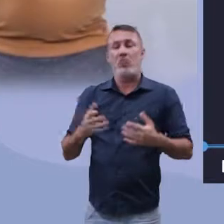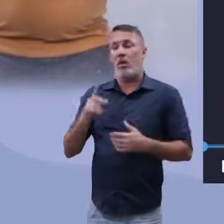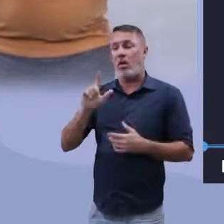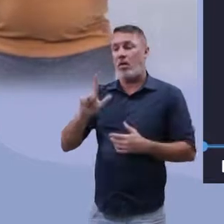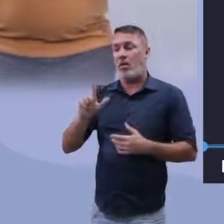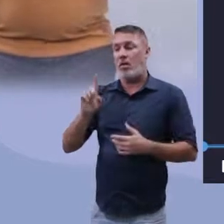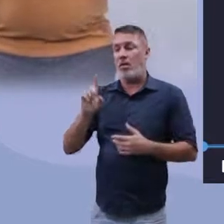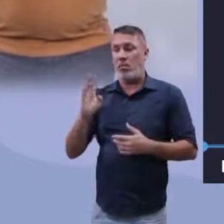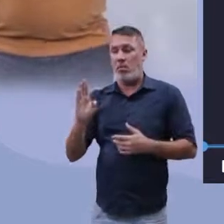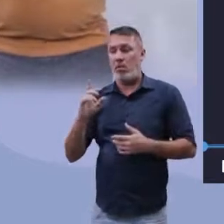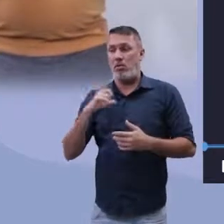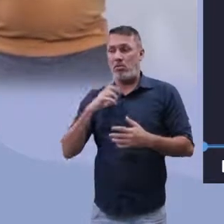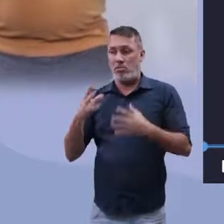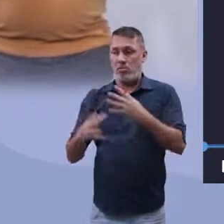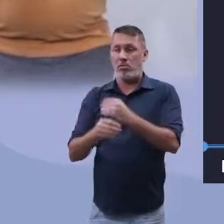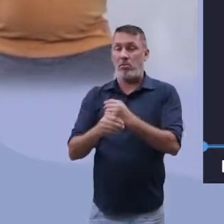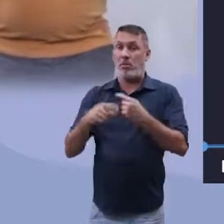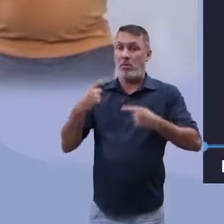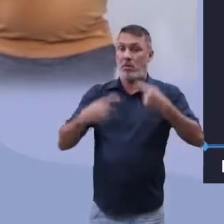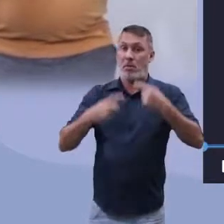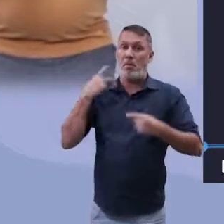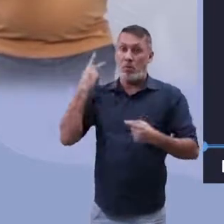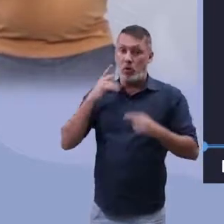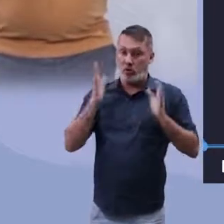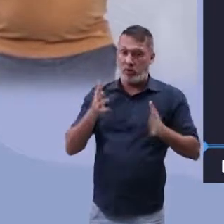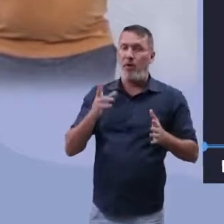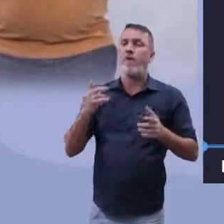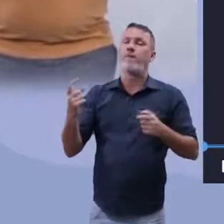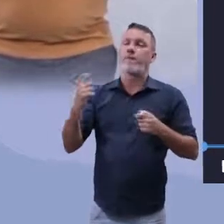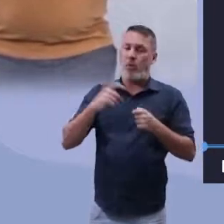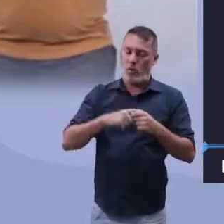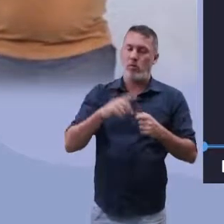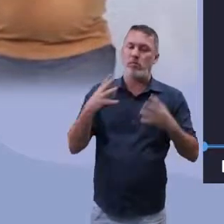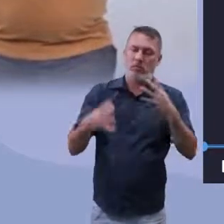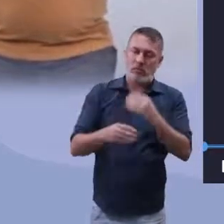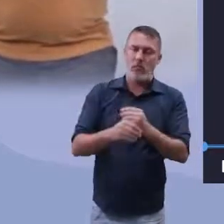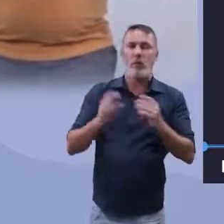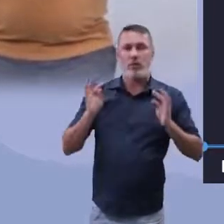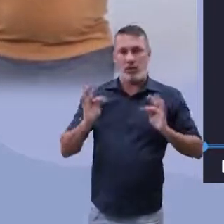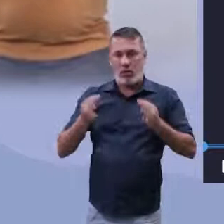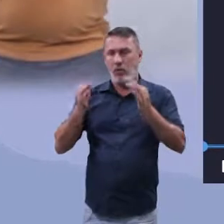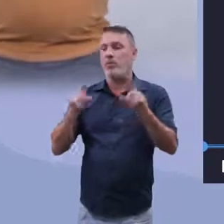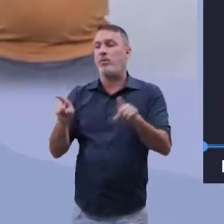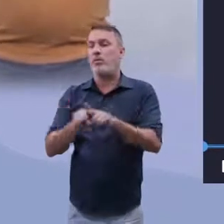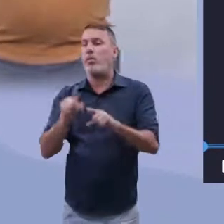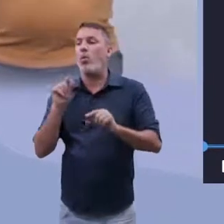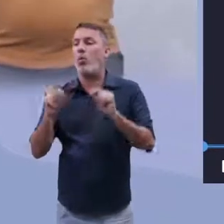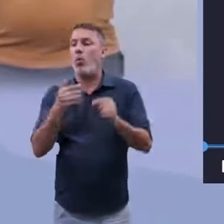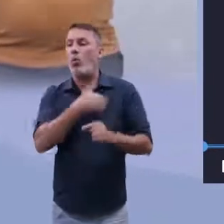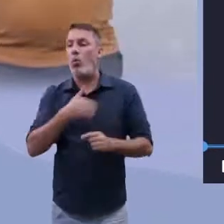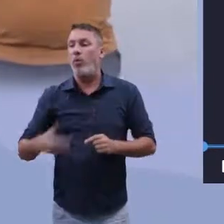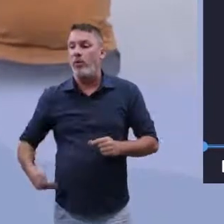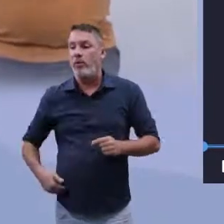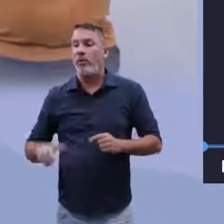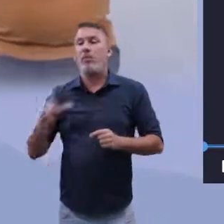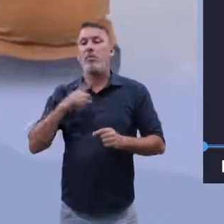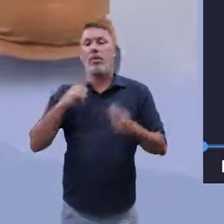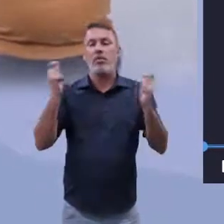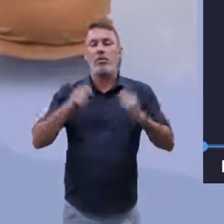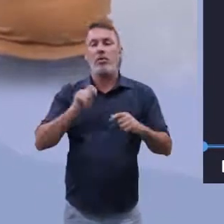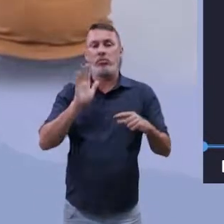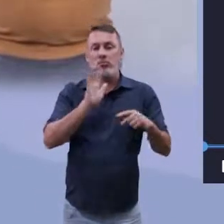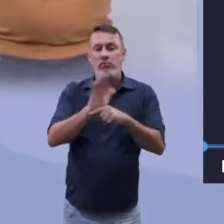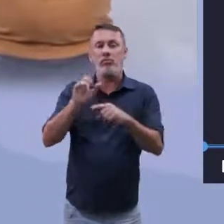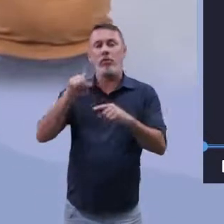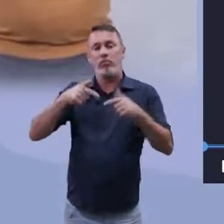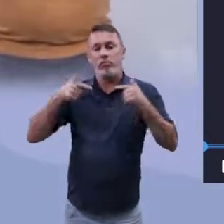a LDB? Nós falamos um pouquinho sobre isso em educação, nós vamos retornar para falar em tecnologia e o que o governo, como que